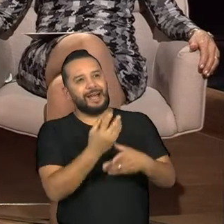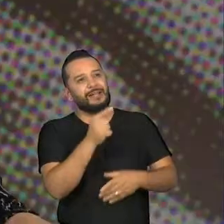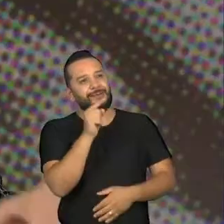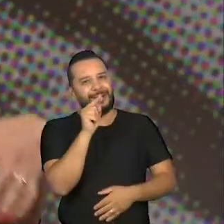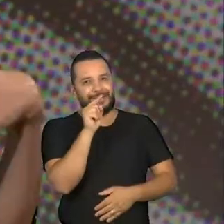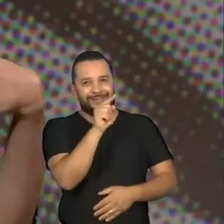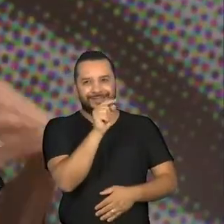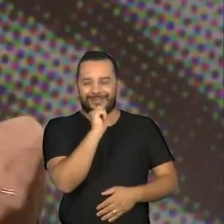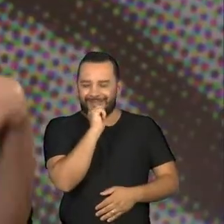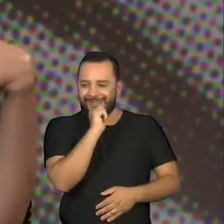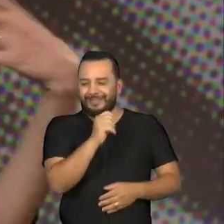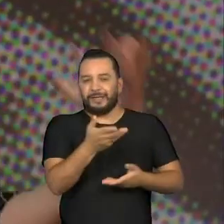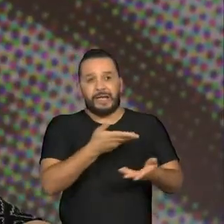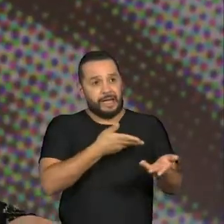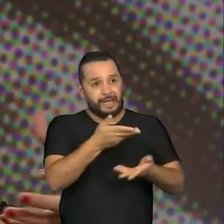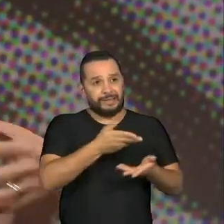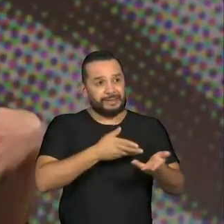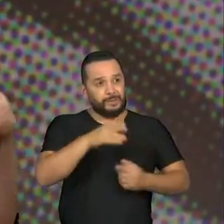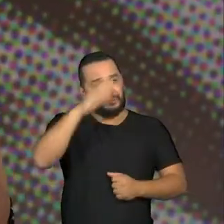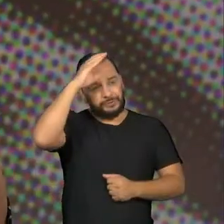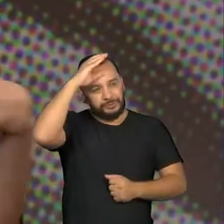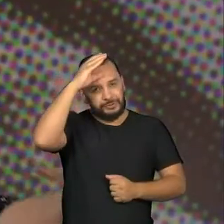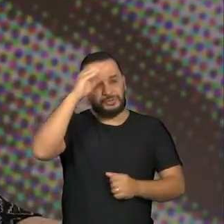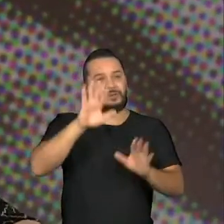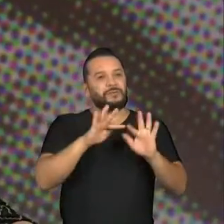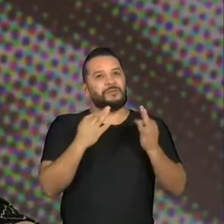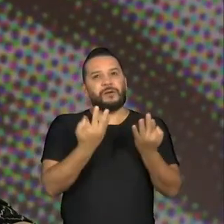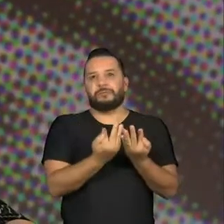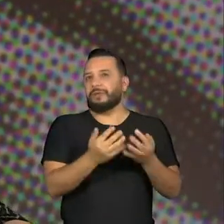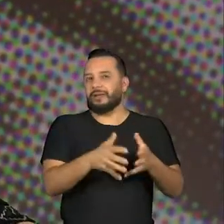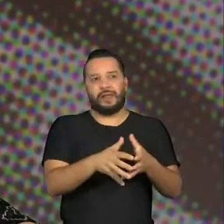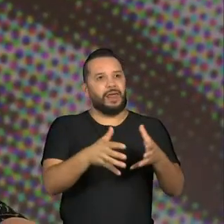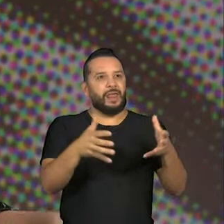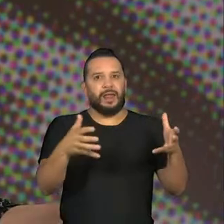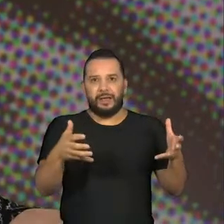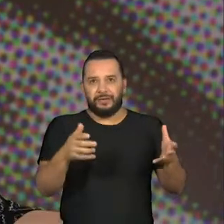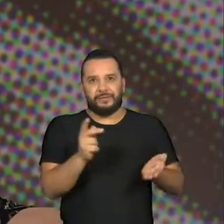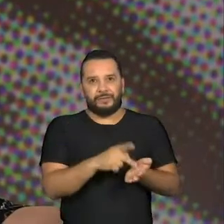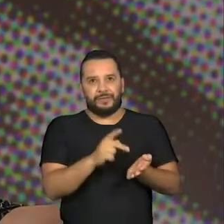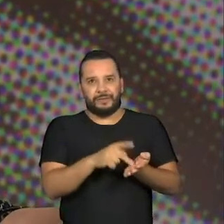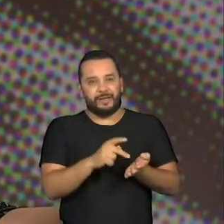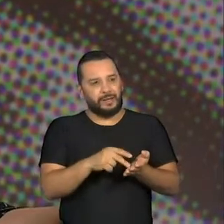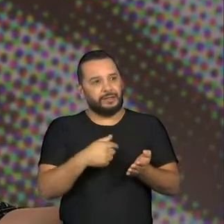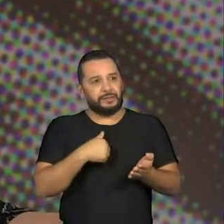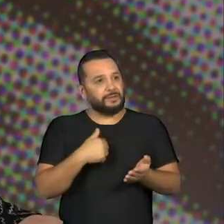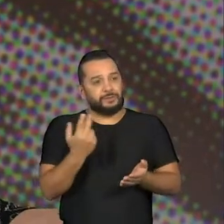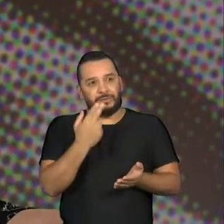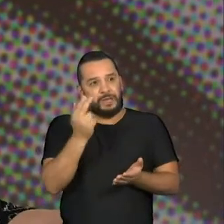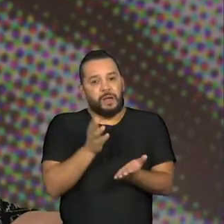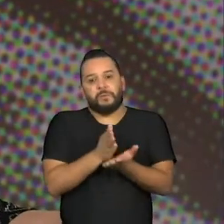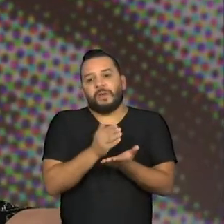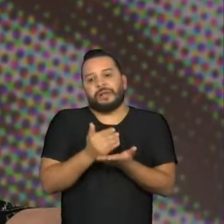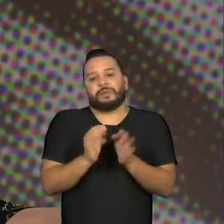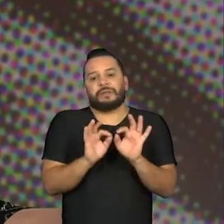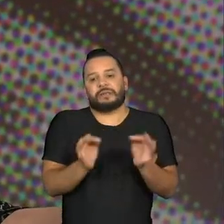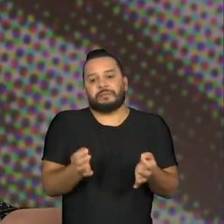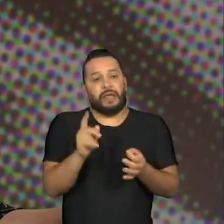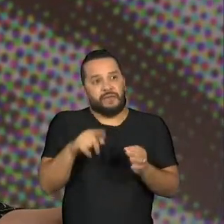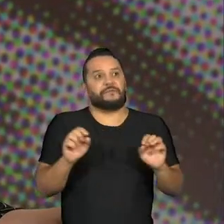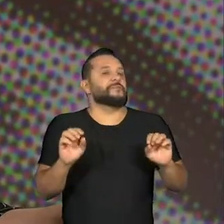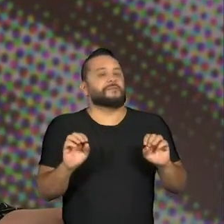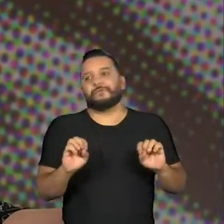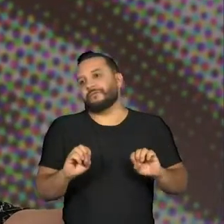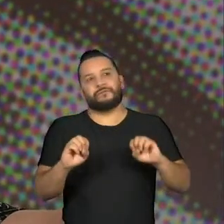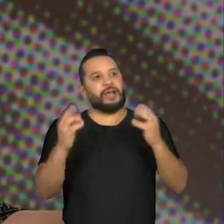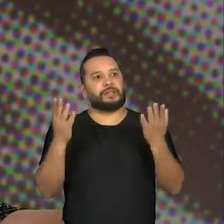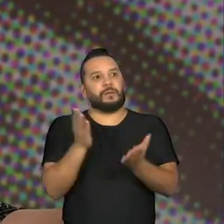Nas minhas relações com as minhas tias, a minha família é muito grande, ninguém faz um bolinho de aniversário, todo mundo faz um bolo